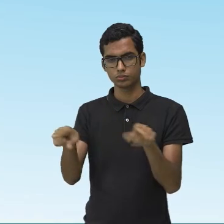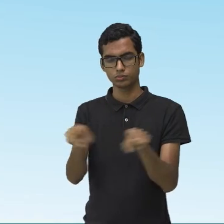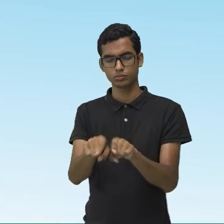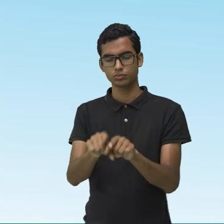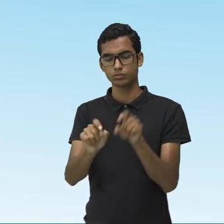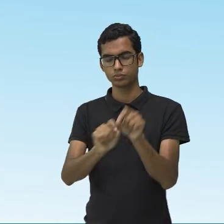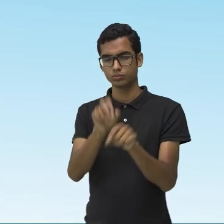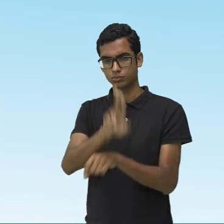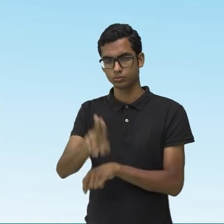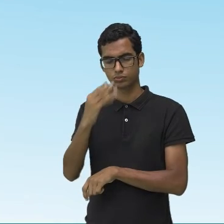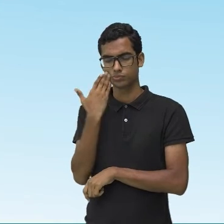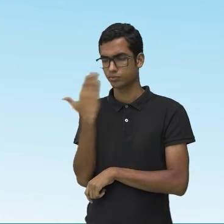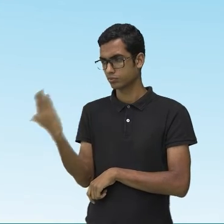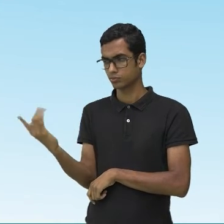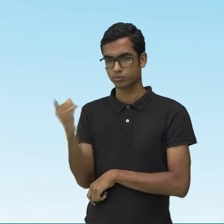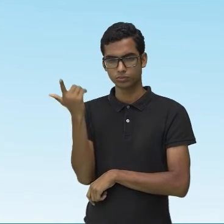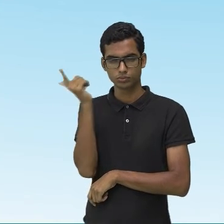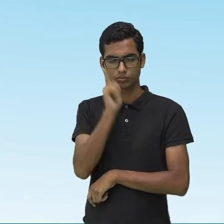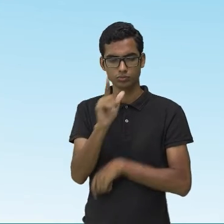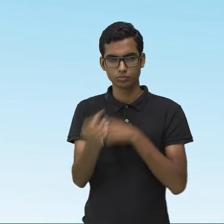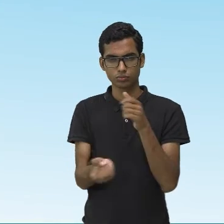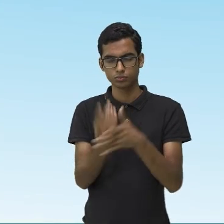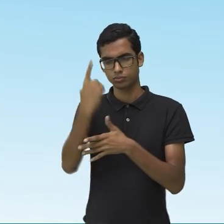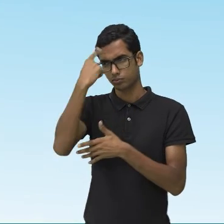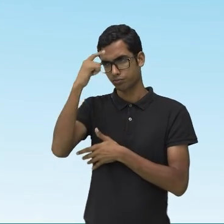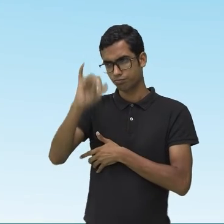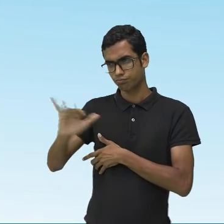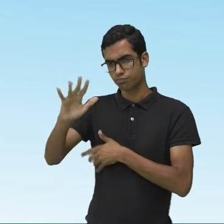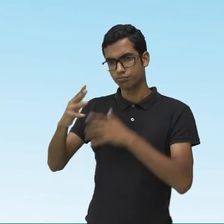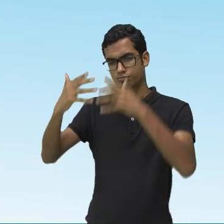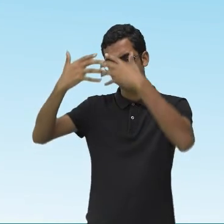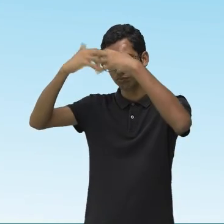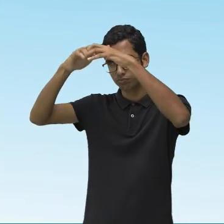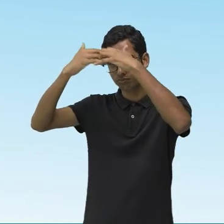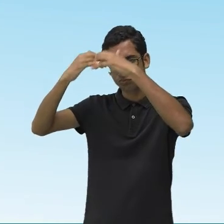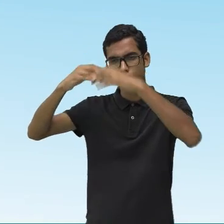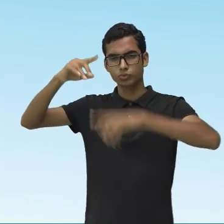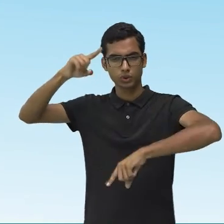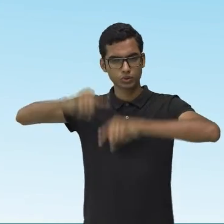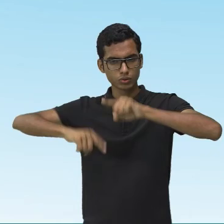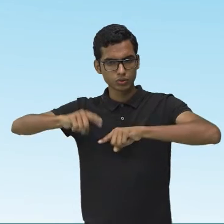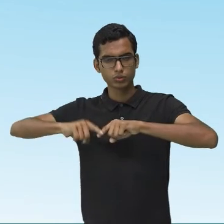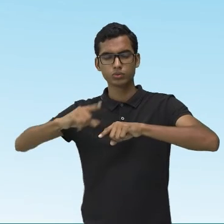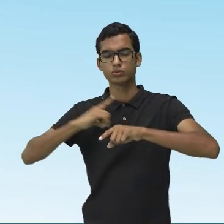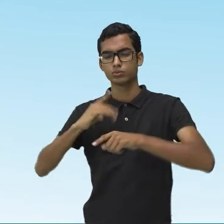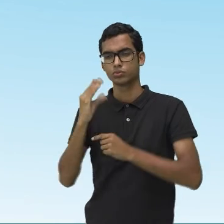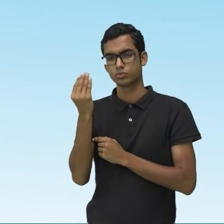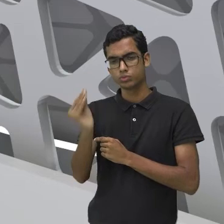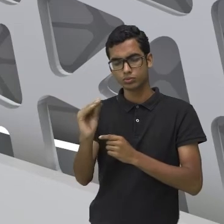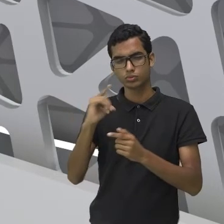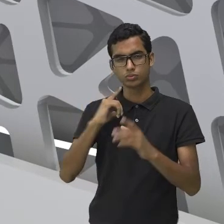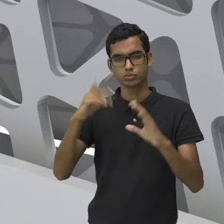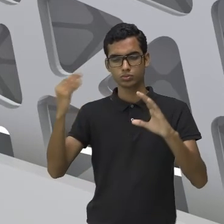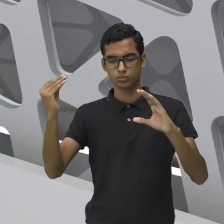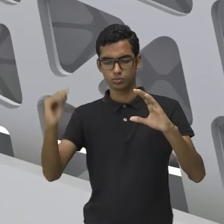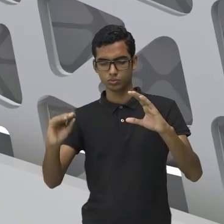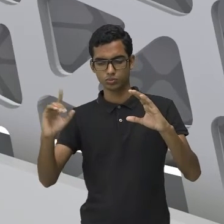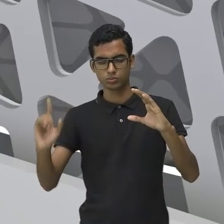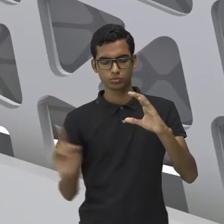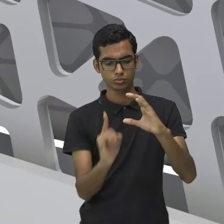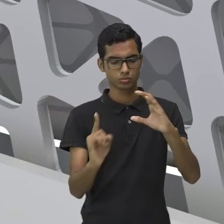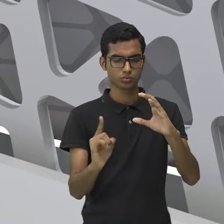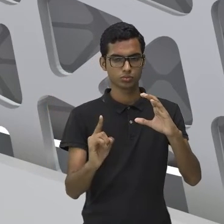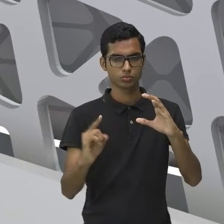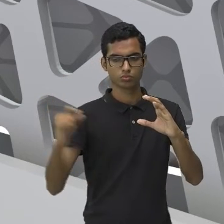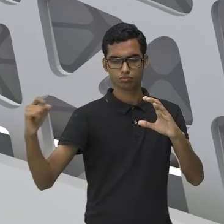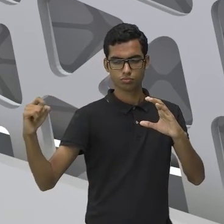para quê? Para que eu forme a imagem de um objeto colocado na frente de um espelho esférico. Nesse caso, o